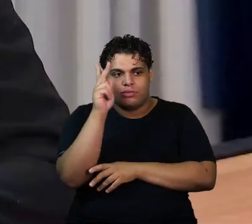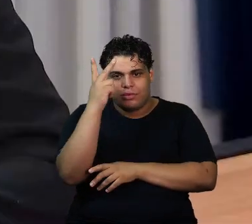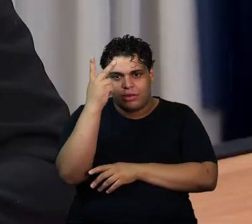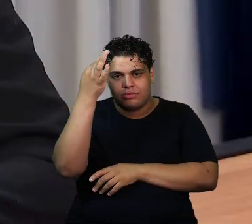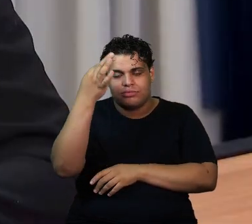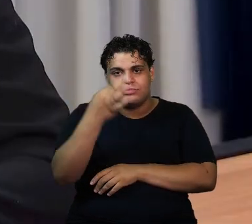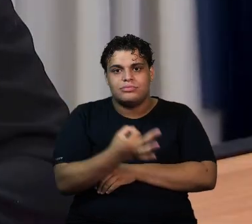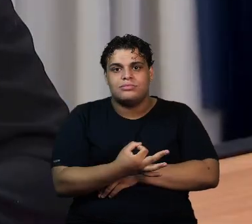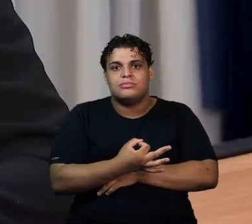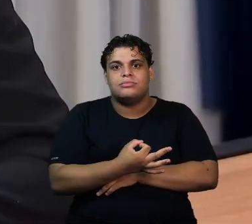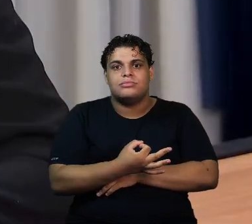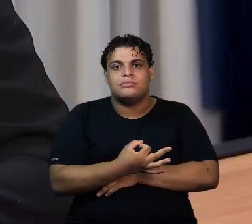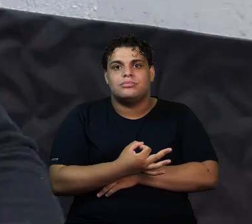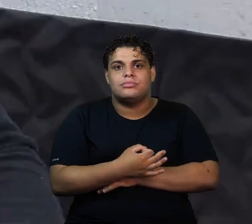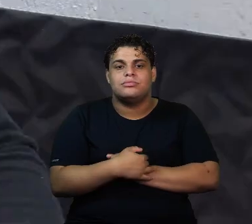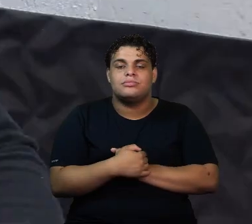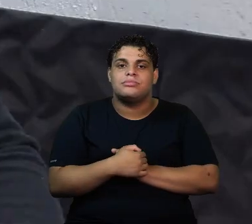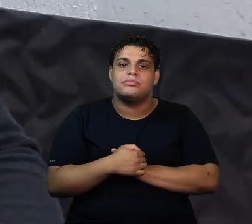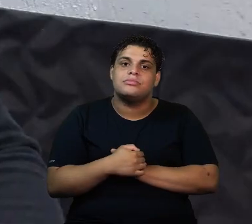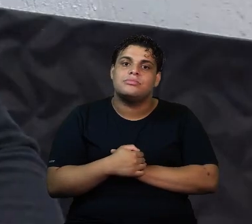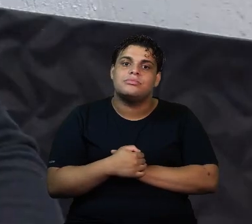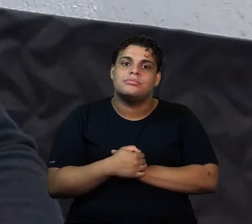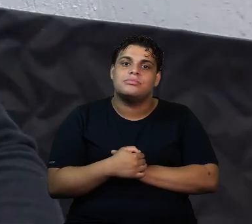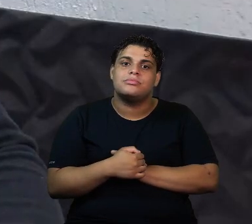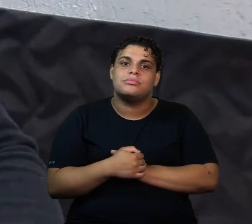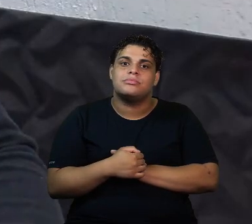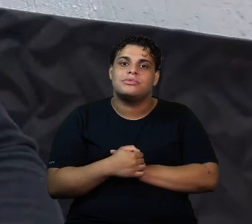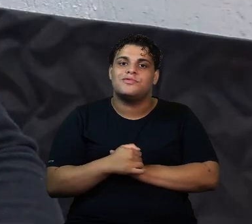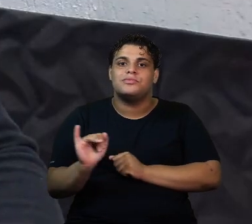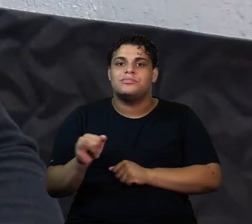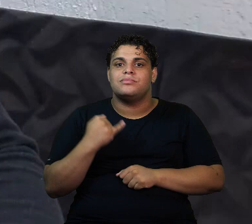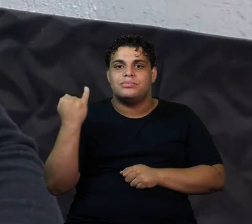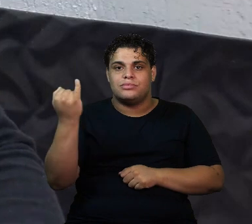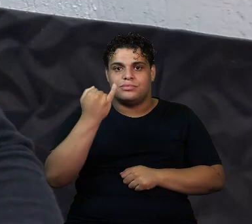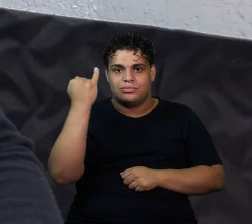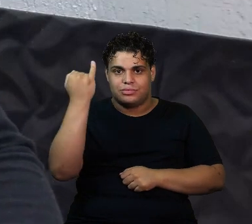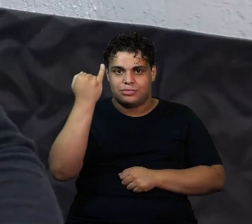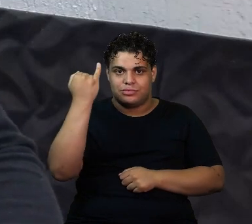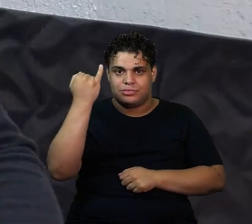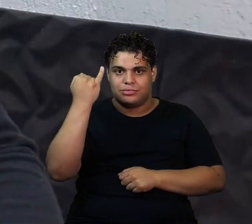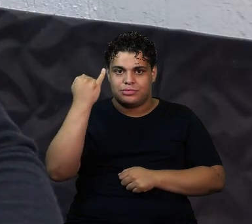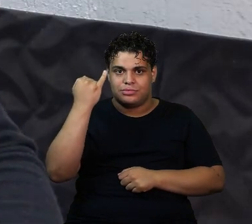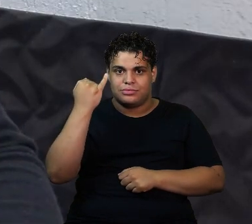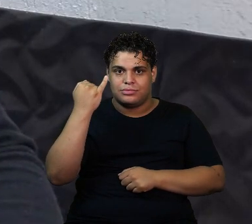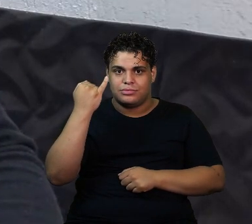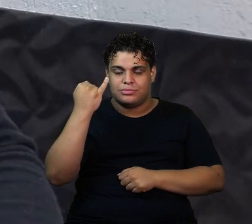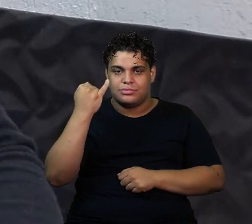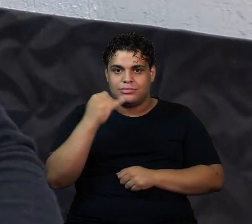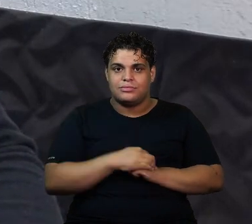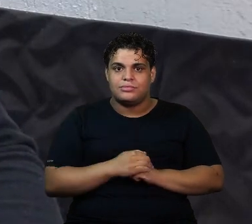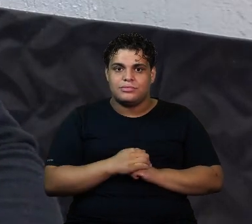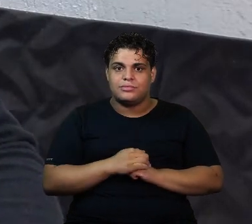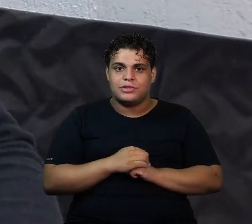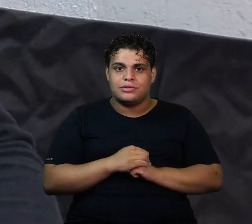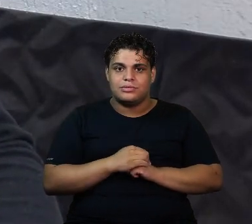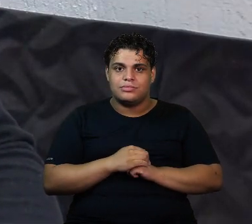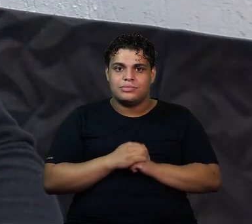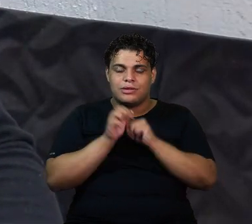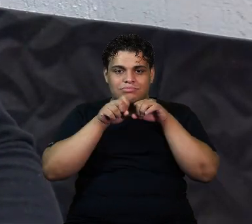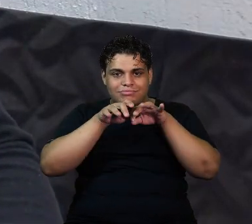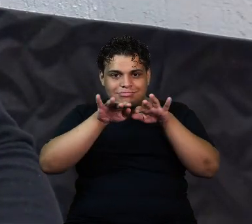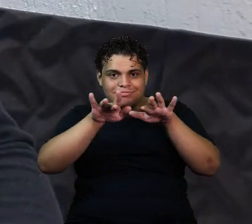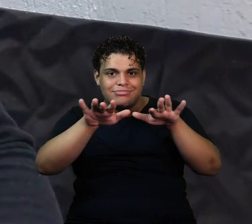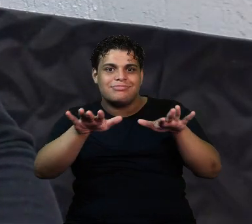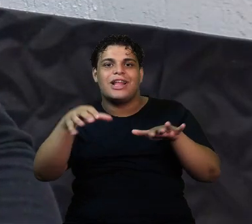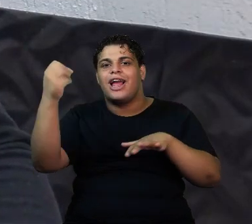que isso foi um fator muito importante para multiplicar essa ideia na mente